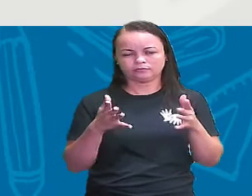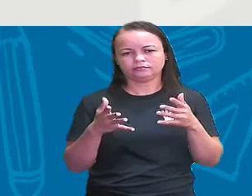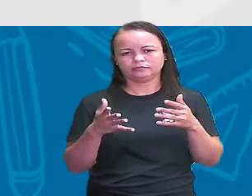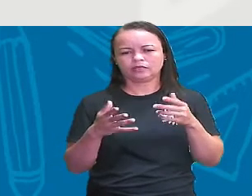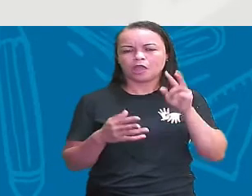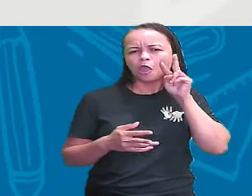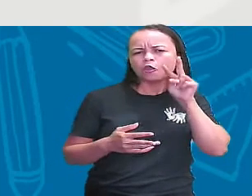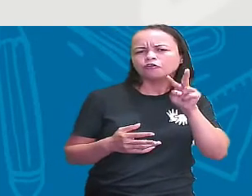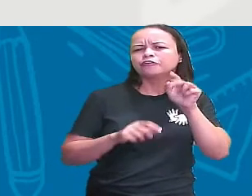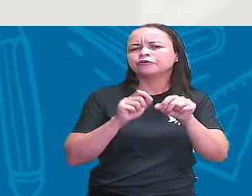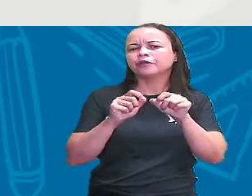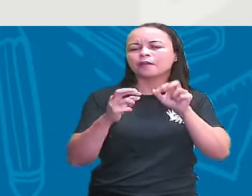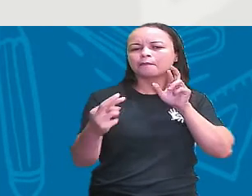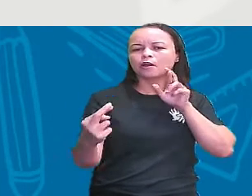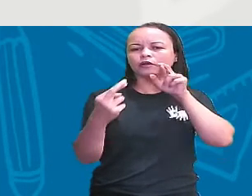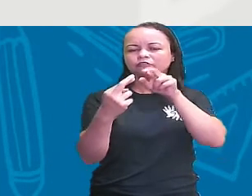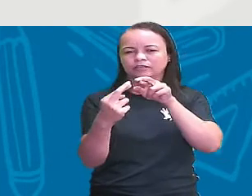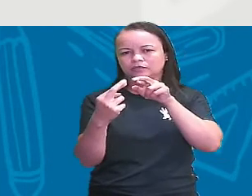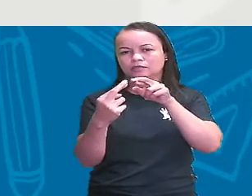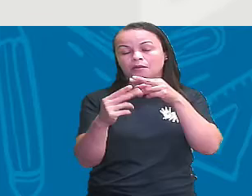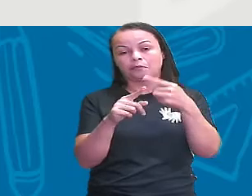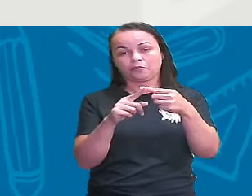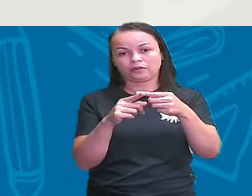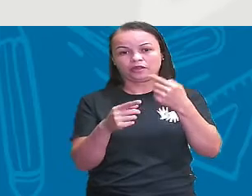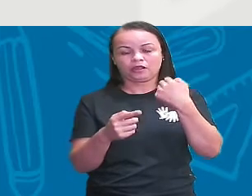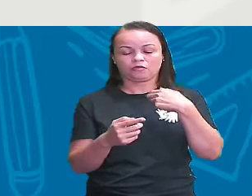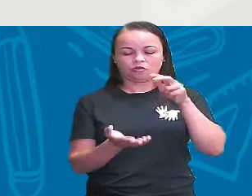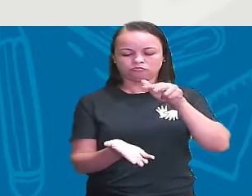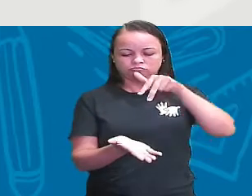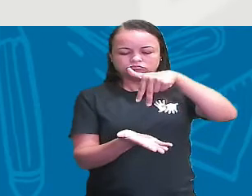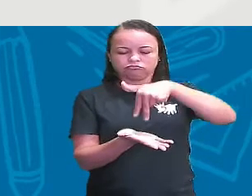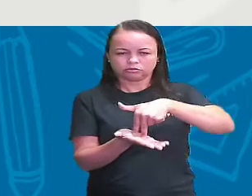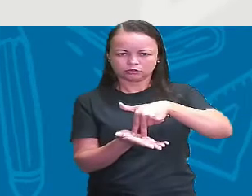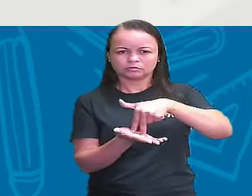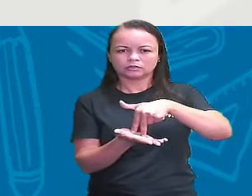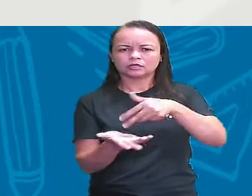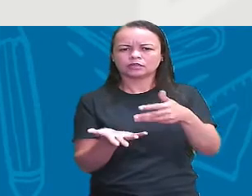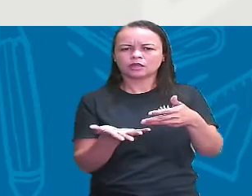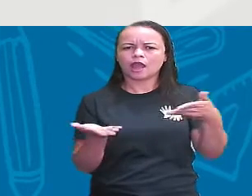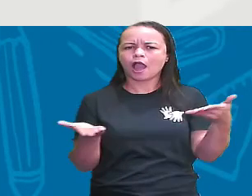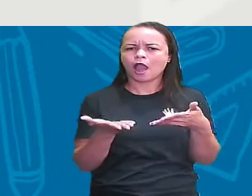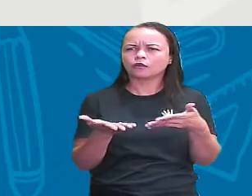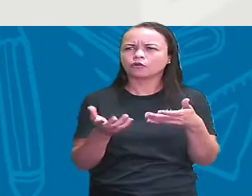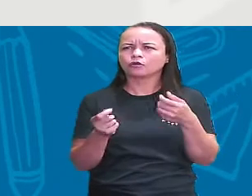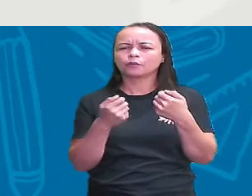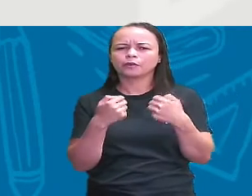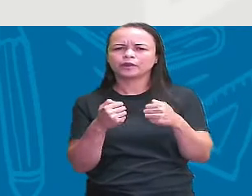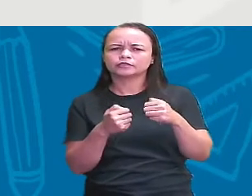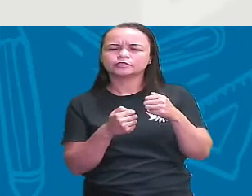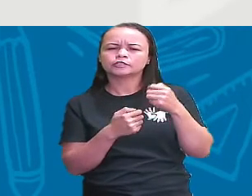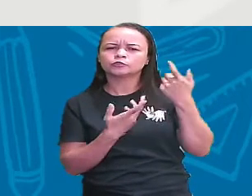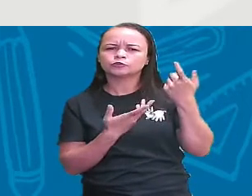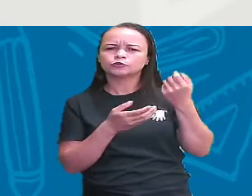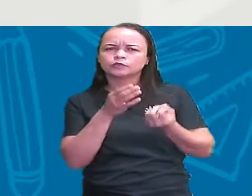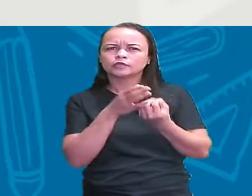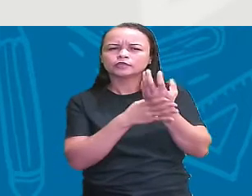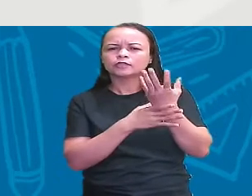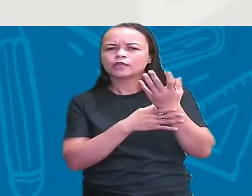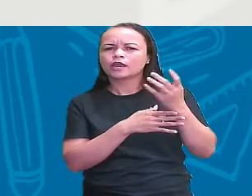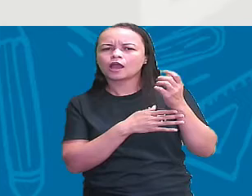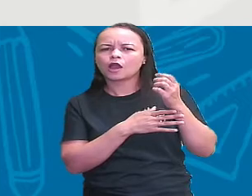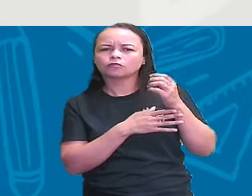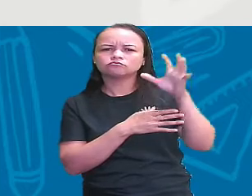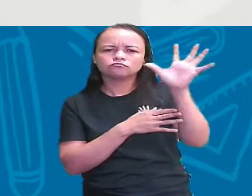referência, porque vai me localizar. Agora eu preciso construir um mapa na minha cabeça, que a gente chama dos